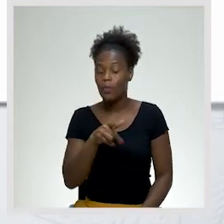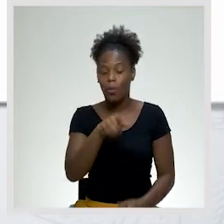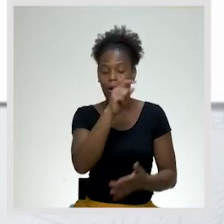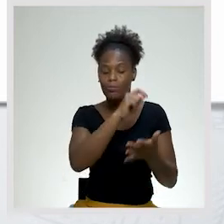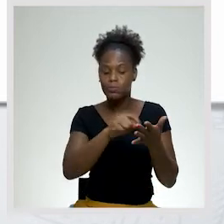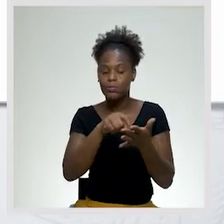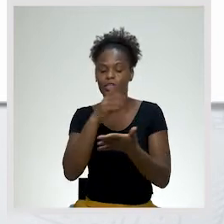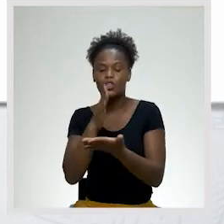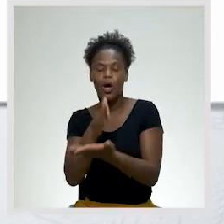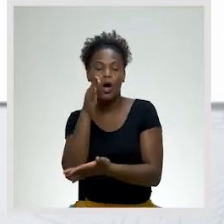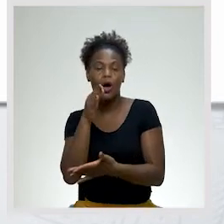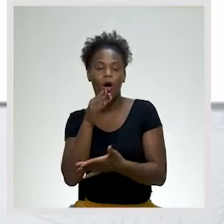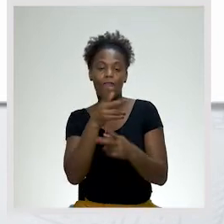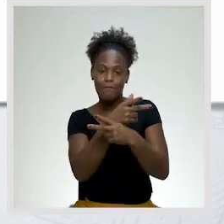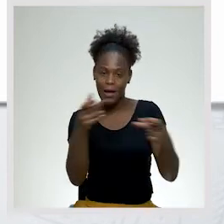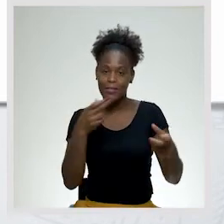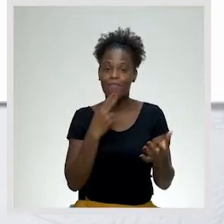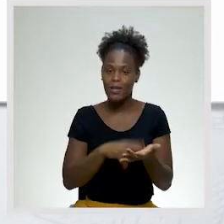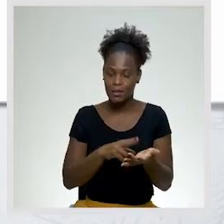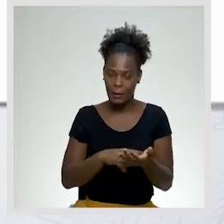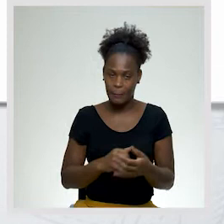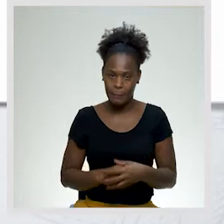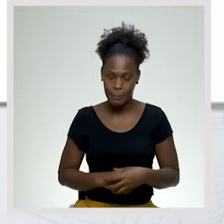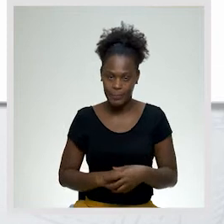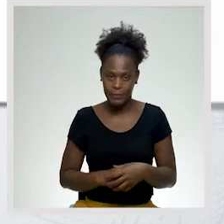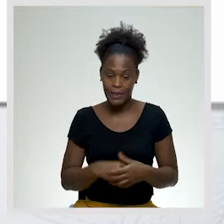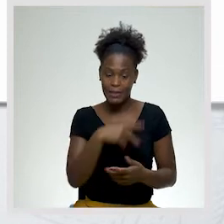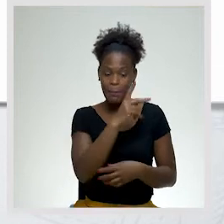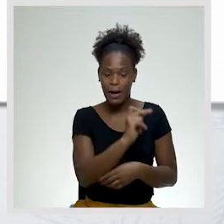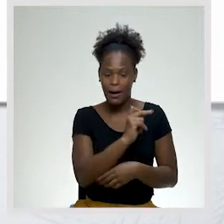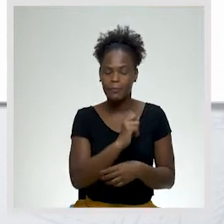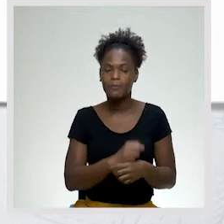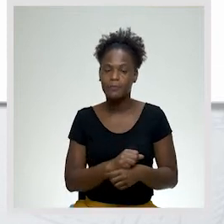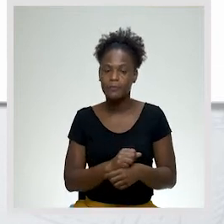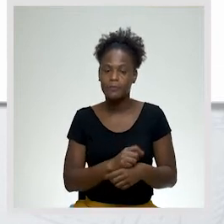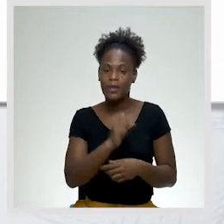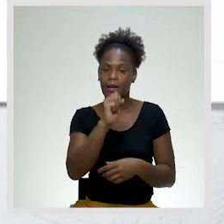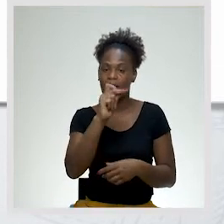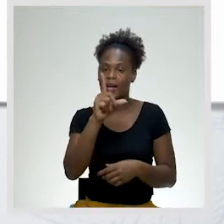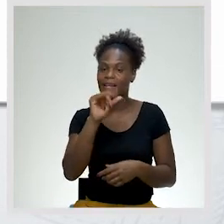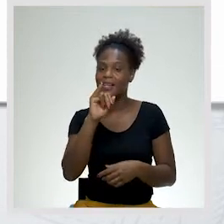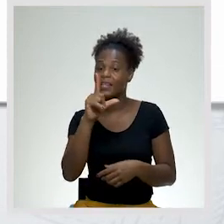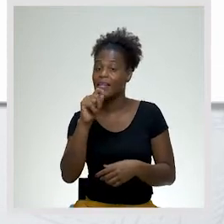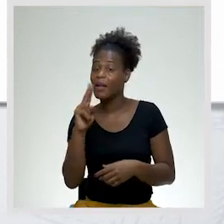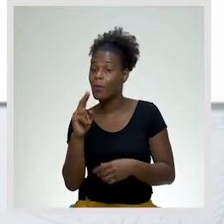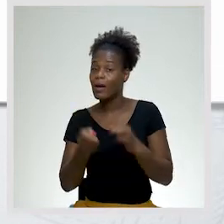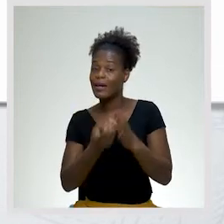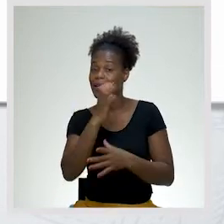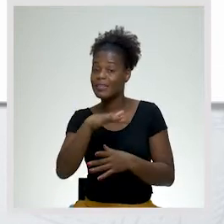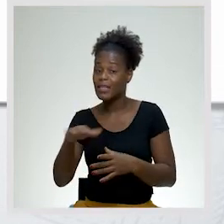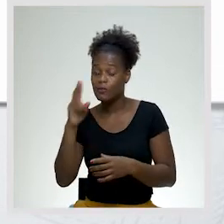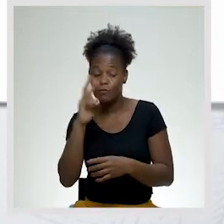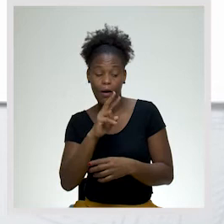afirmações consideradas verdadeiras. A afirmação da linha A: Galileu criou uma ciência voltada